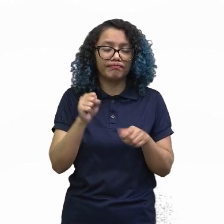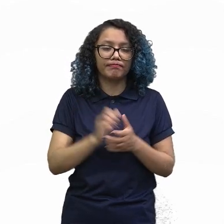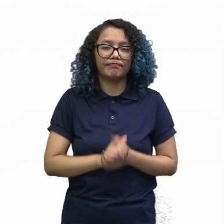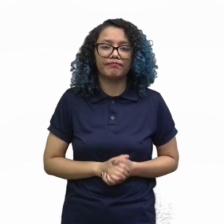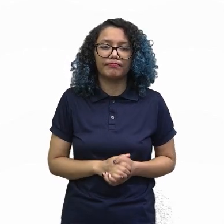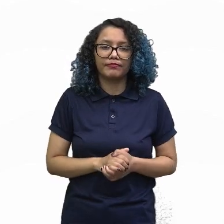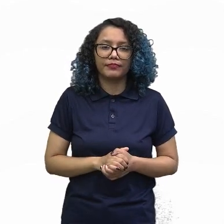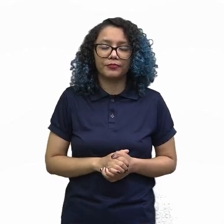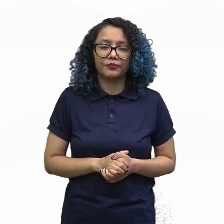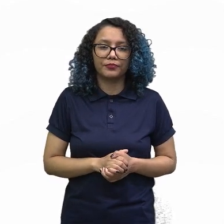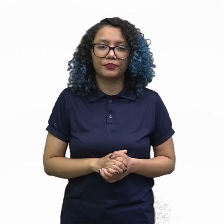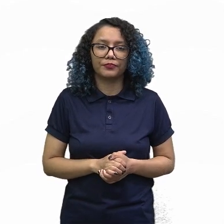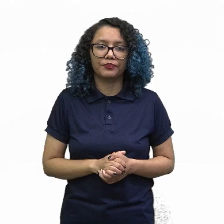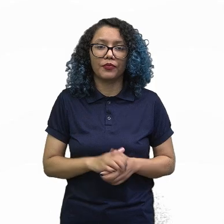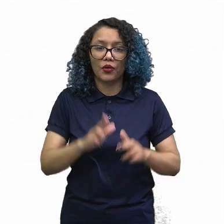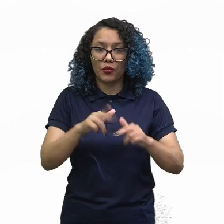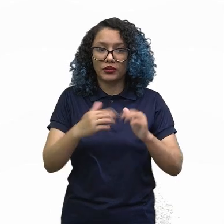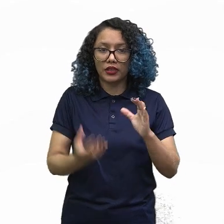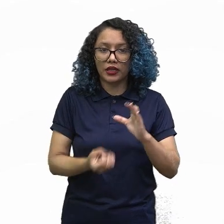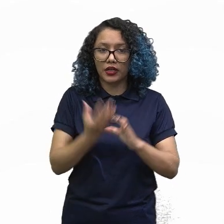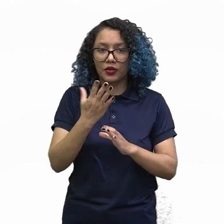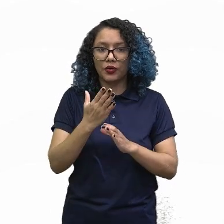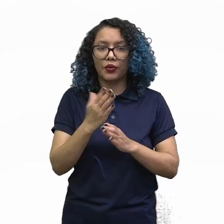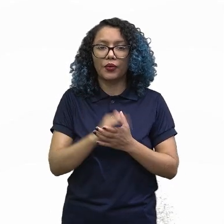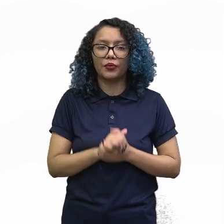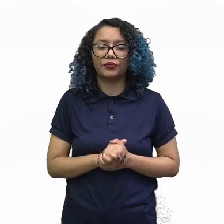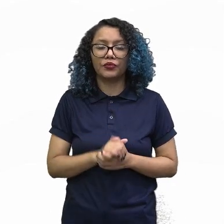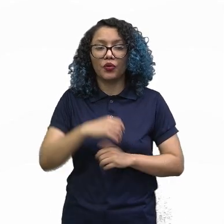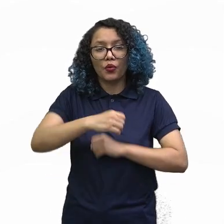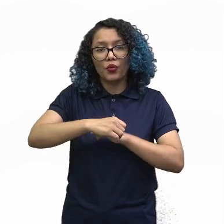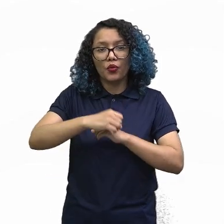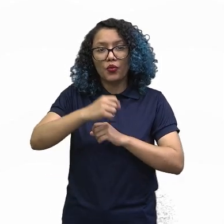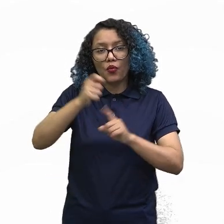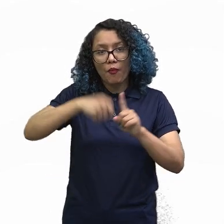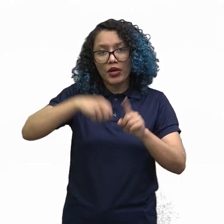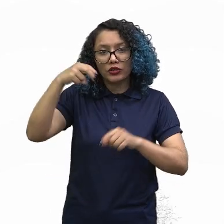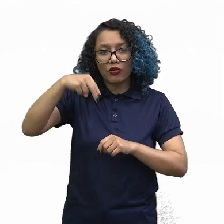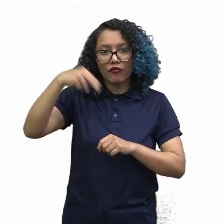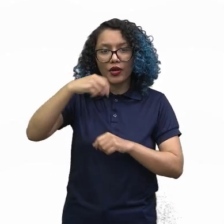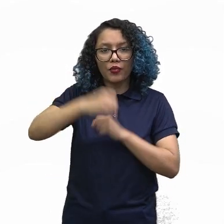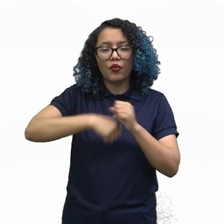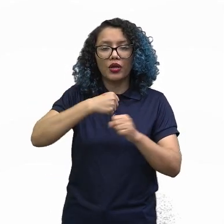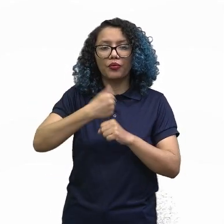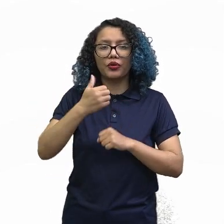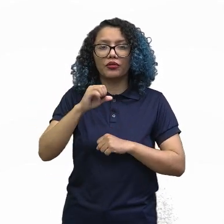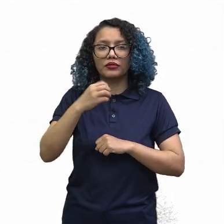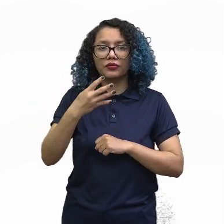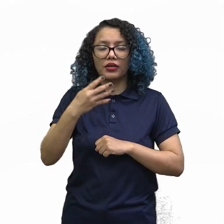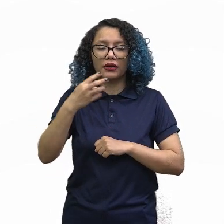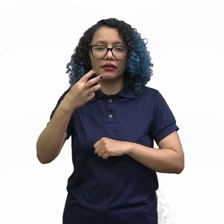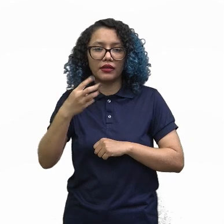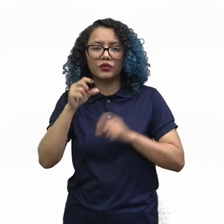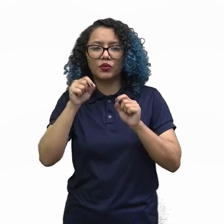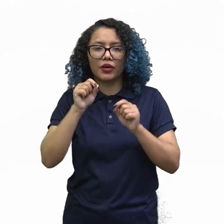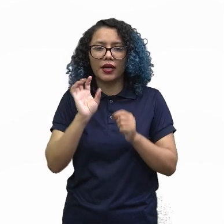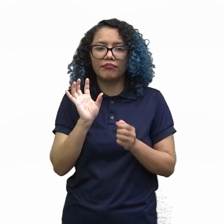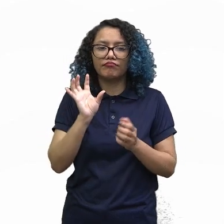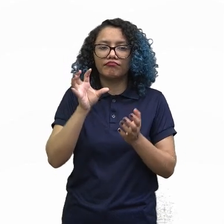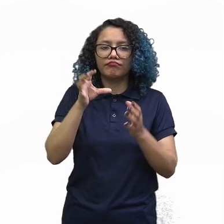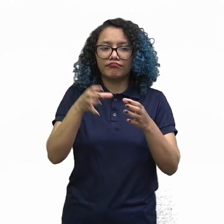Para isso, o governo criou, em novembro de 1943, a FEB, a